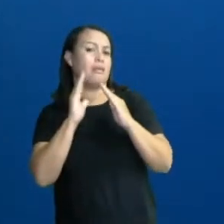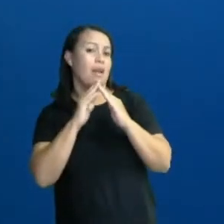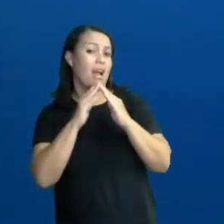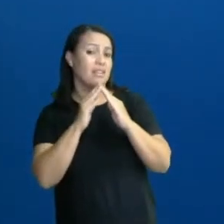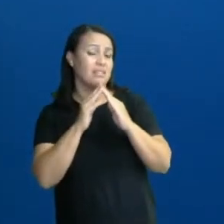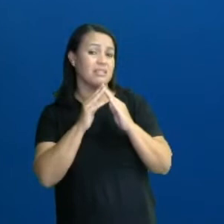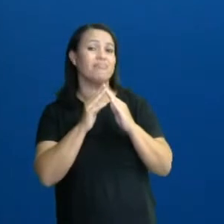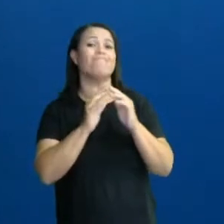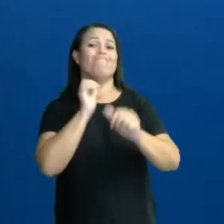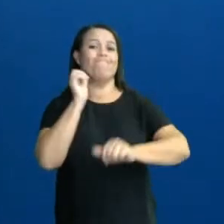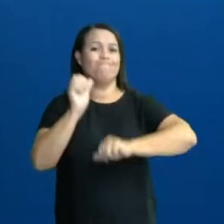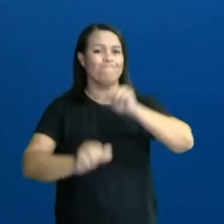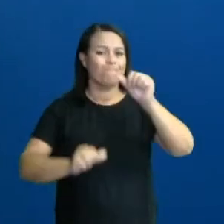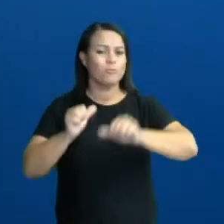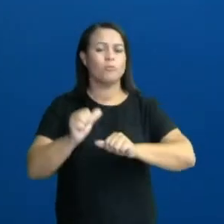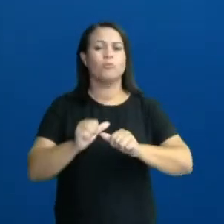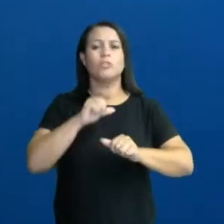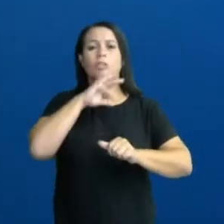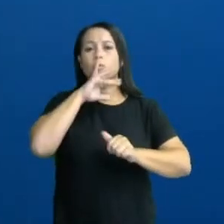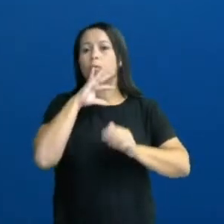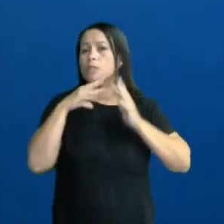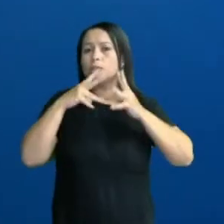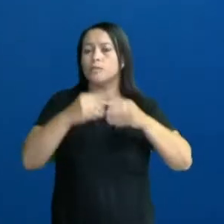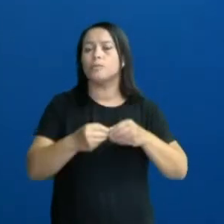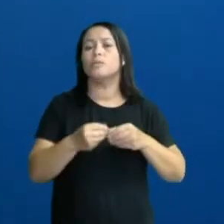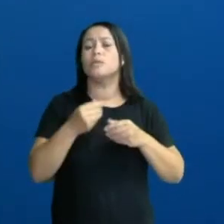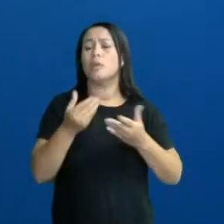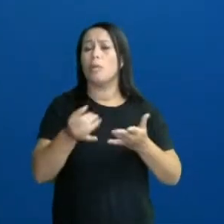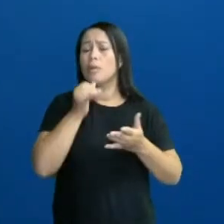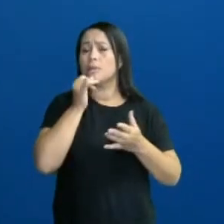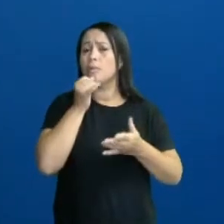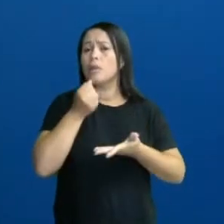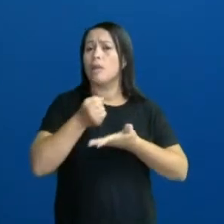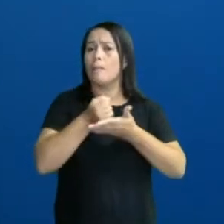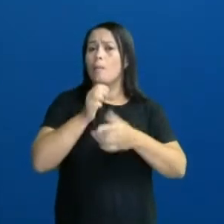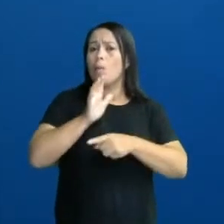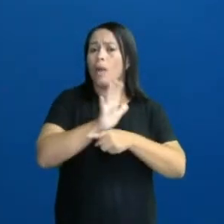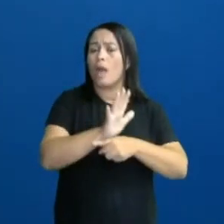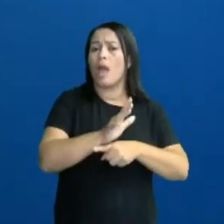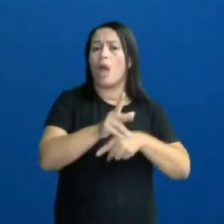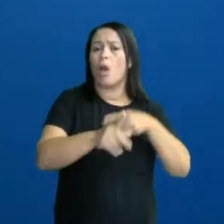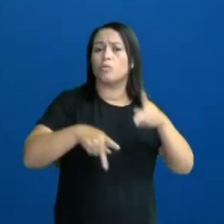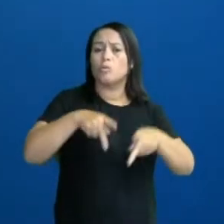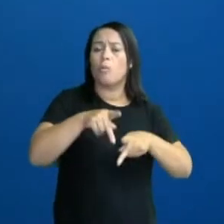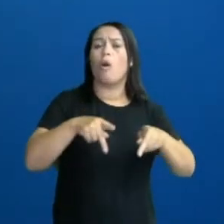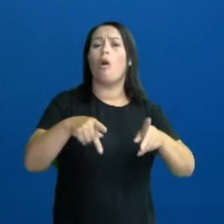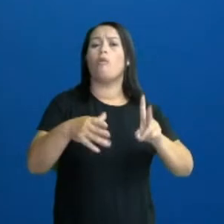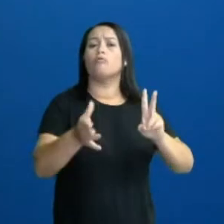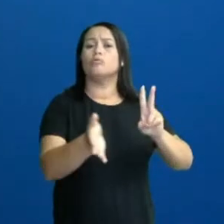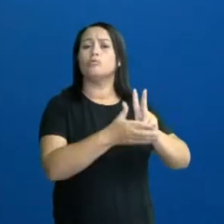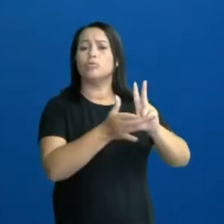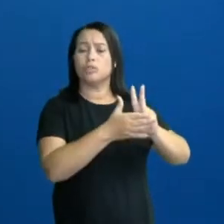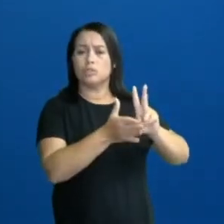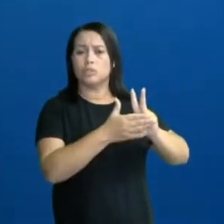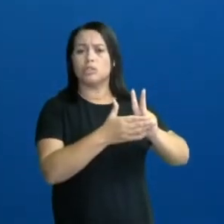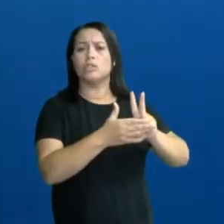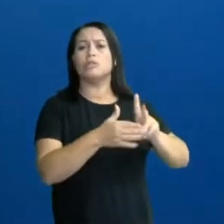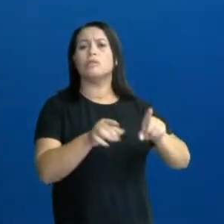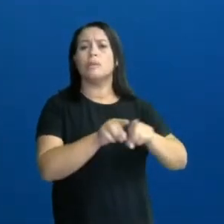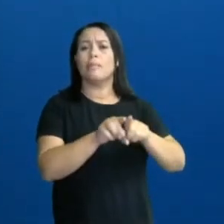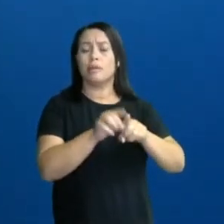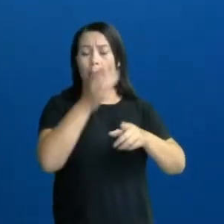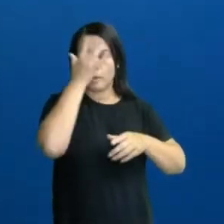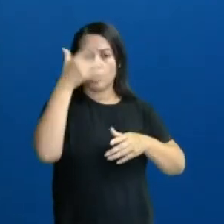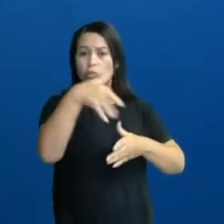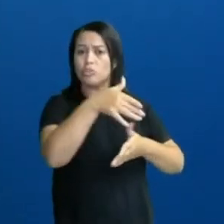influencia em tudo, pessoal. Então, a gente percebe que apoiar os índios, né, apoiar os povos originários e os seus descendentes que aqui